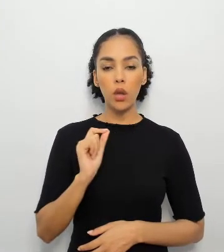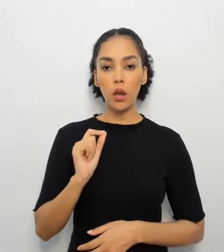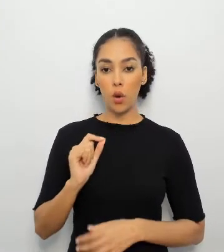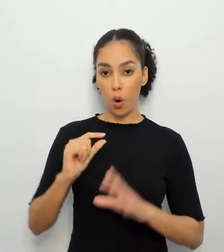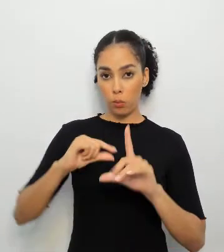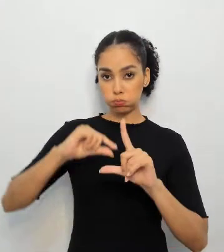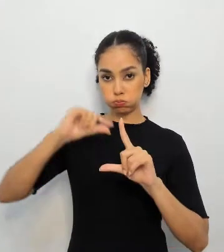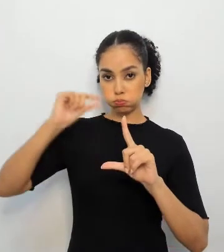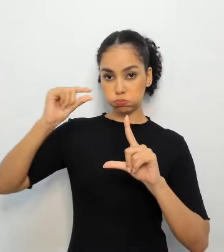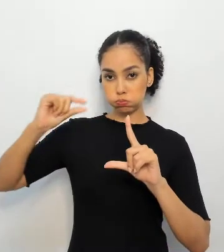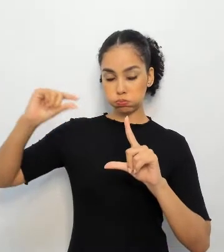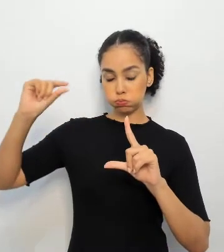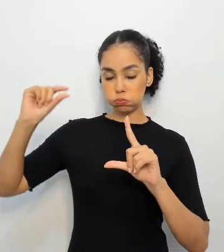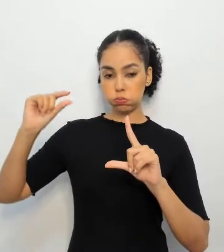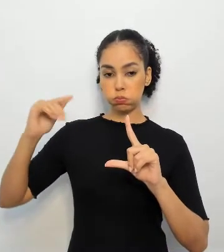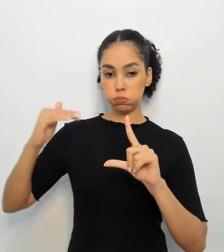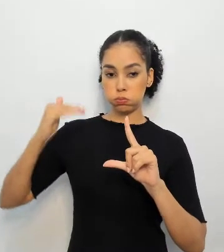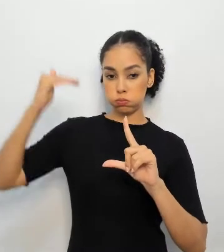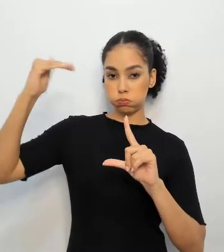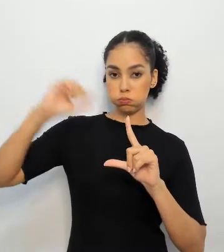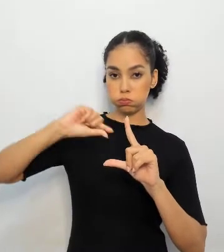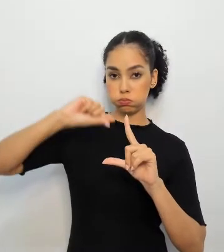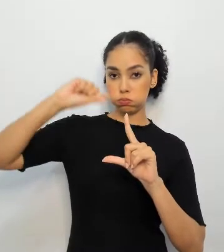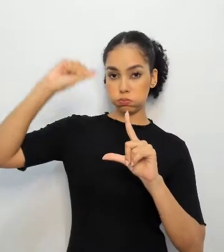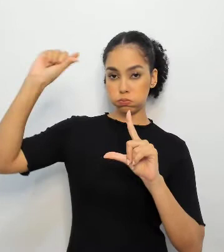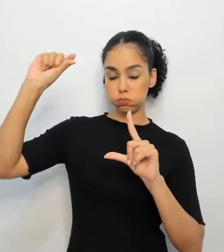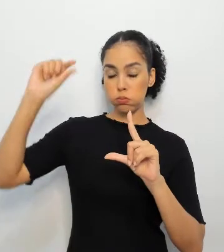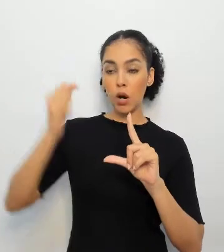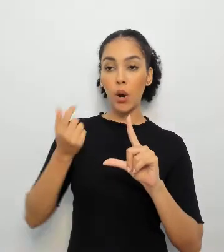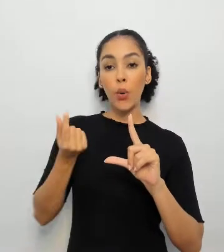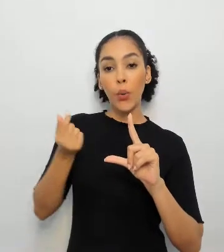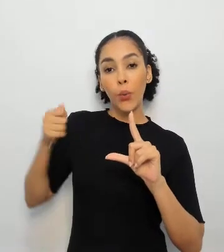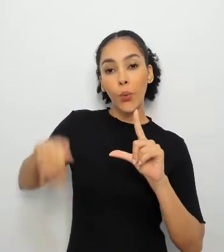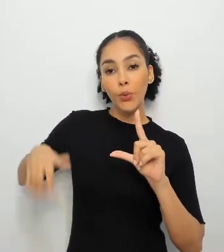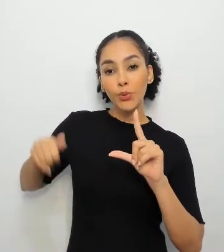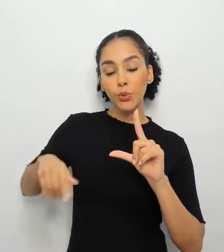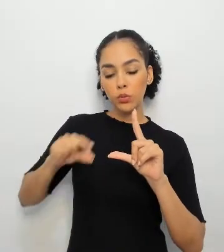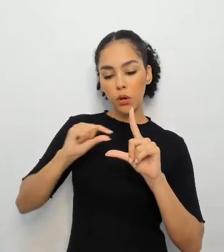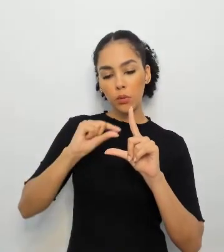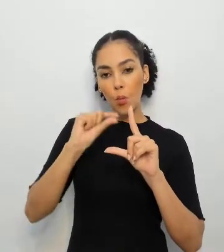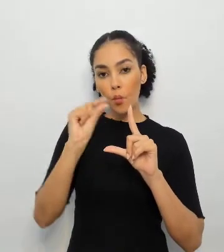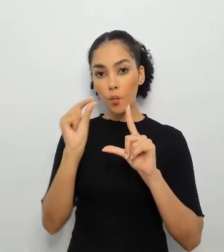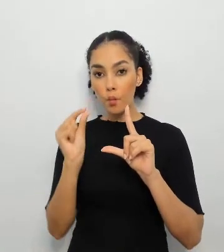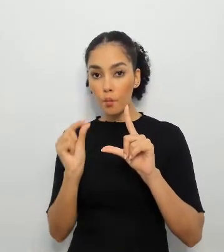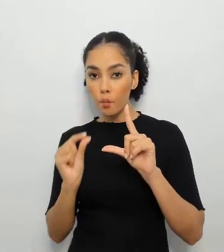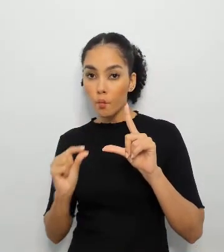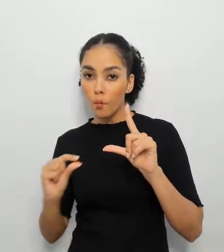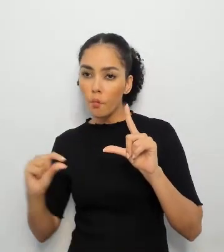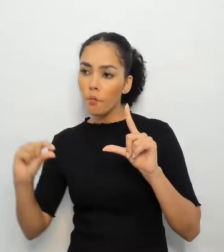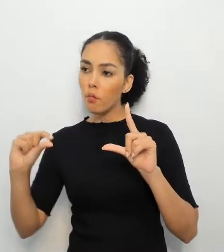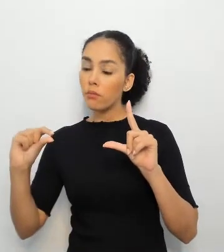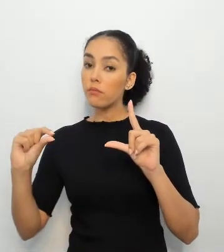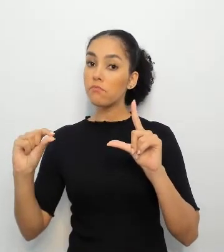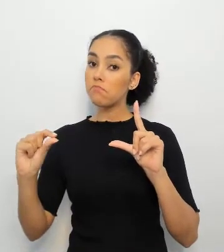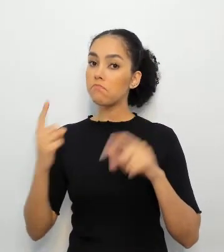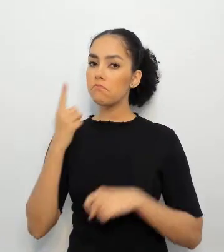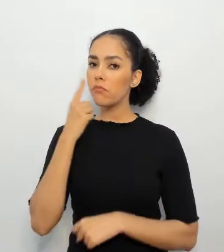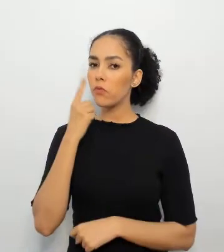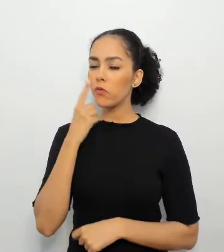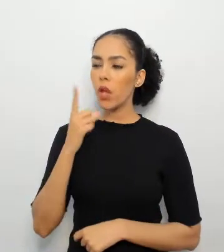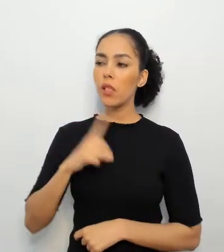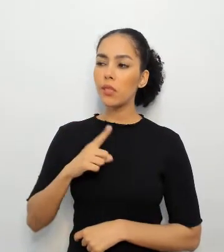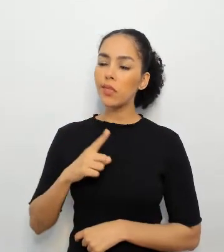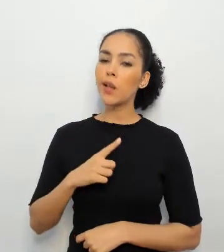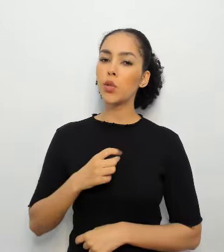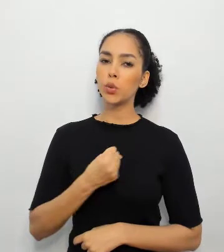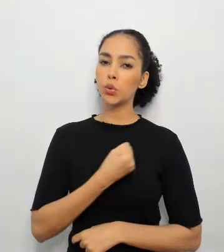parte superior e o custo está na parte de baixo. O que significa que quando você fizer receita menos custo, isso vai dar um valor positivo.